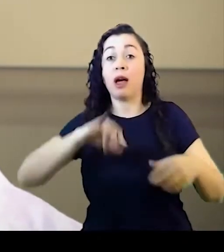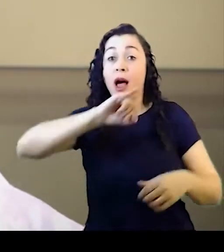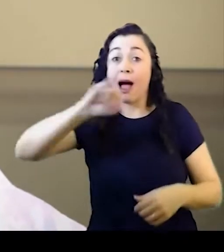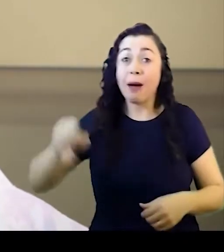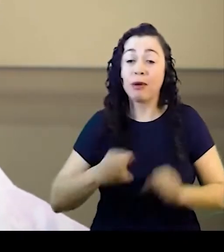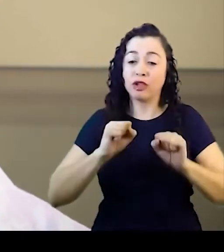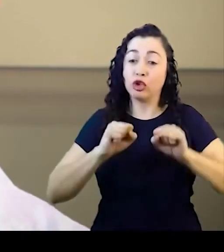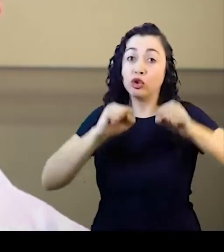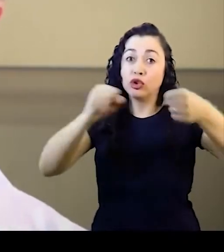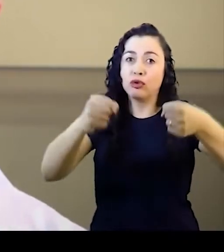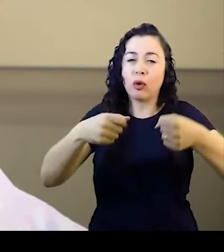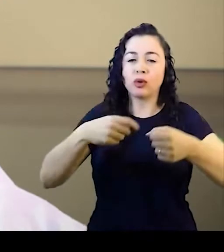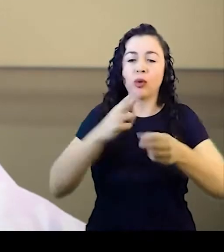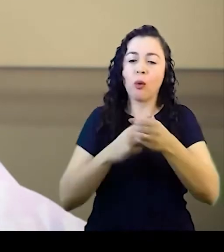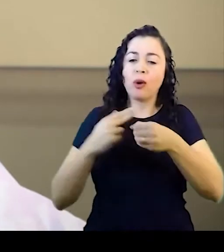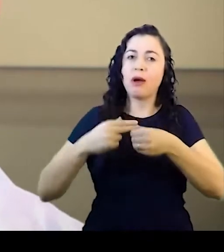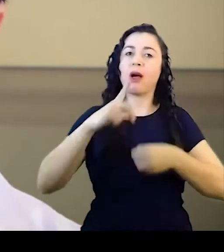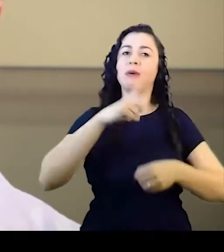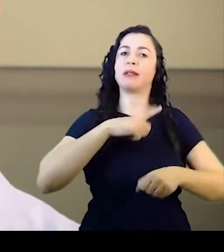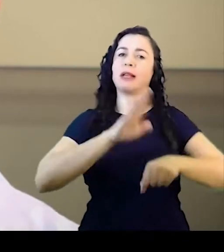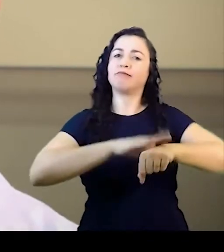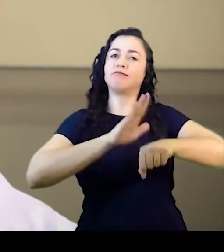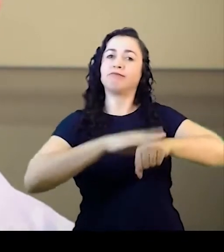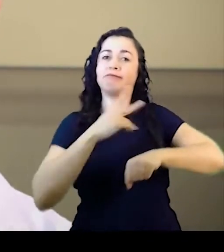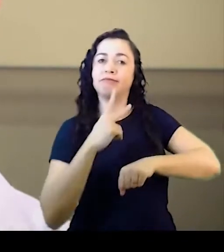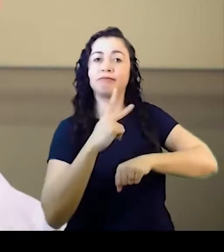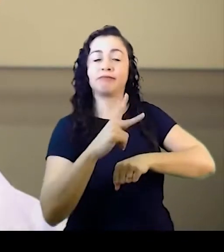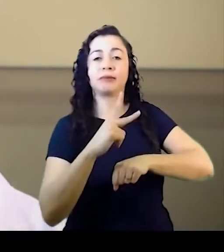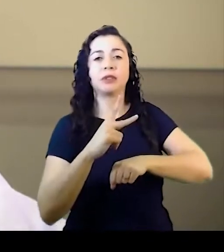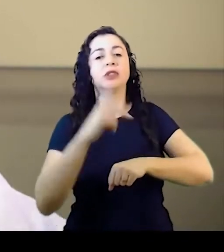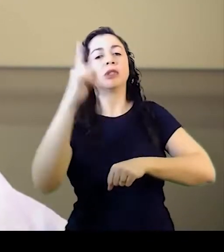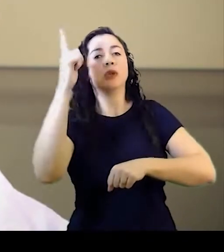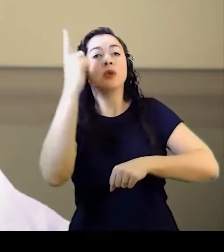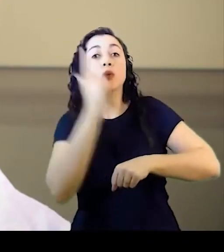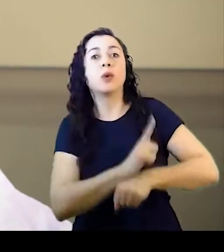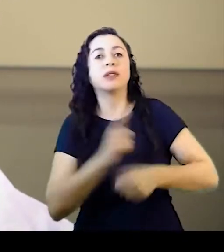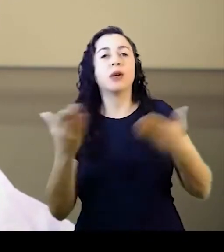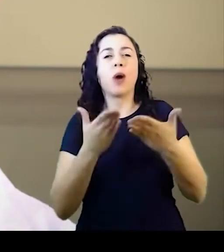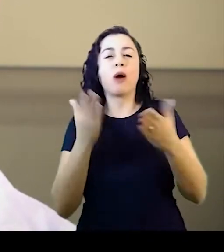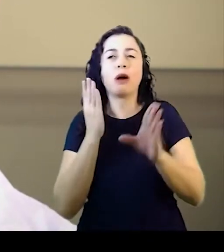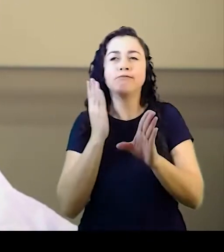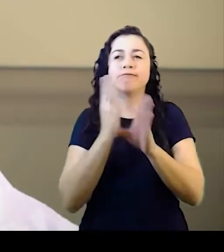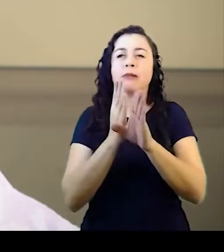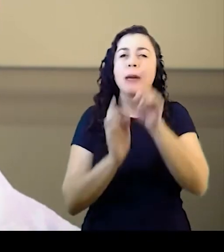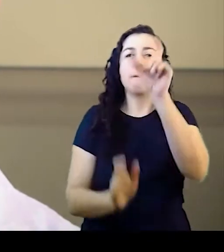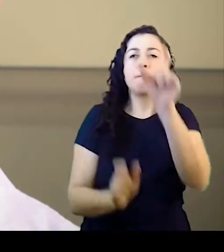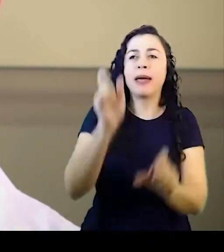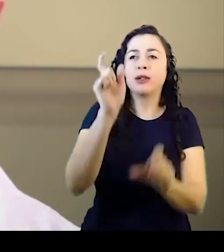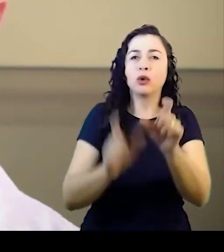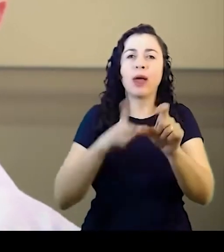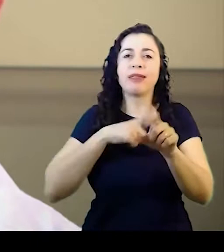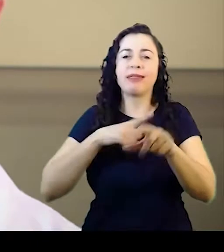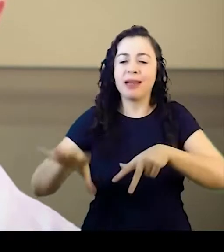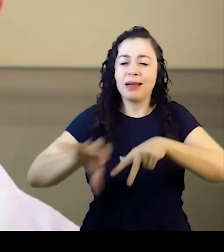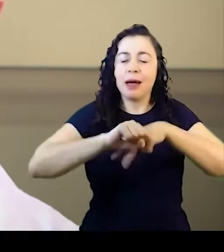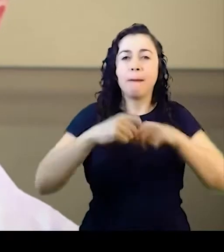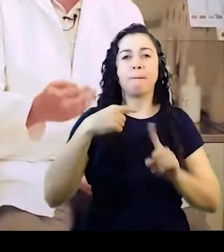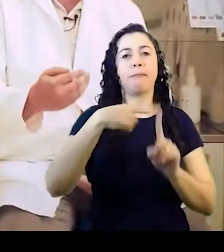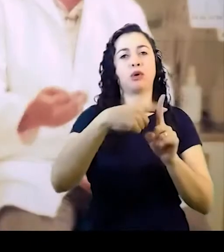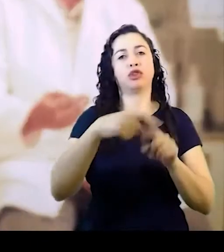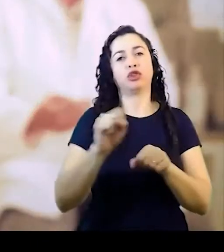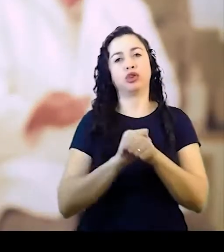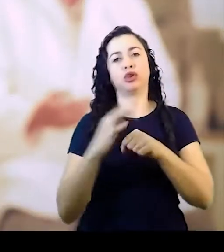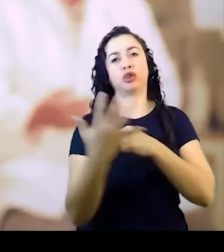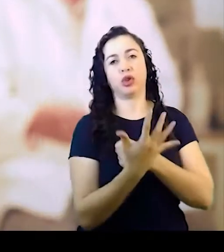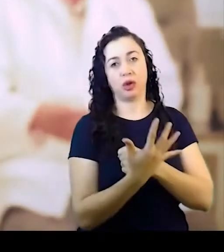foi montado pela Unicamp, fez com que a gente conseguisse ter acesso a um bom número dos casos positivos para